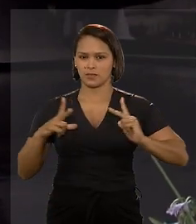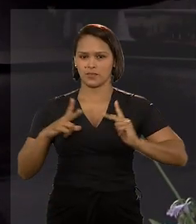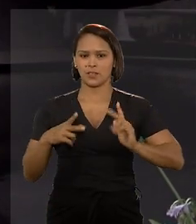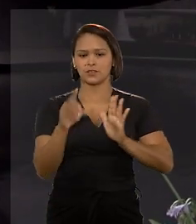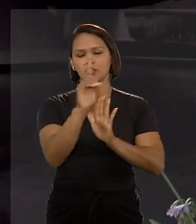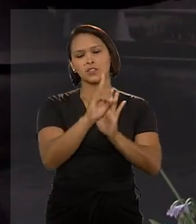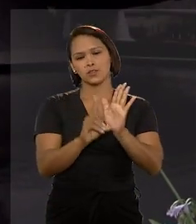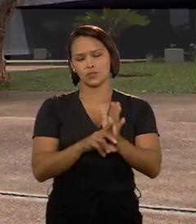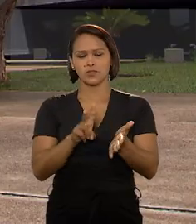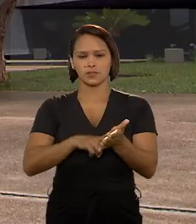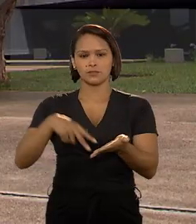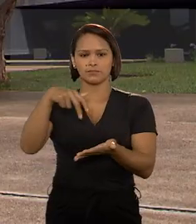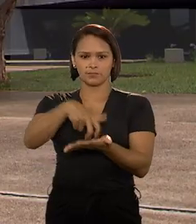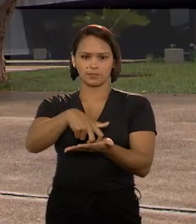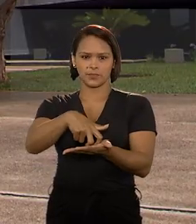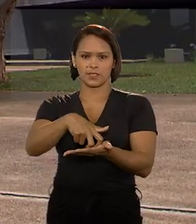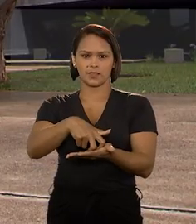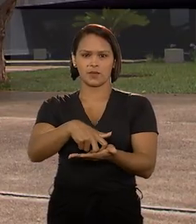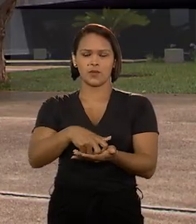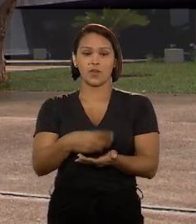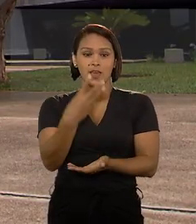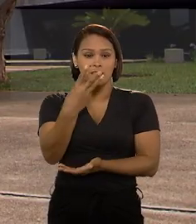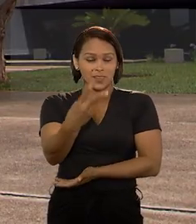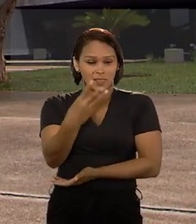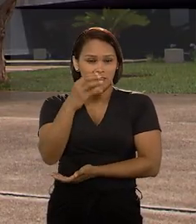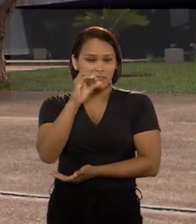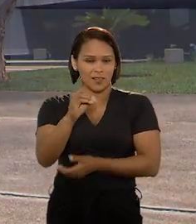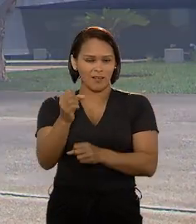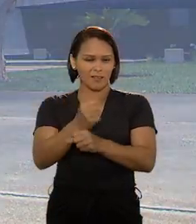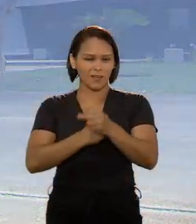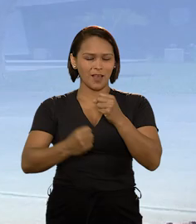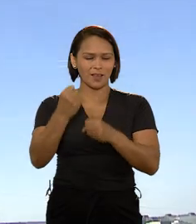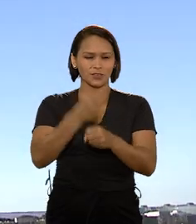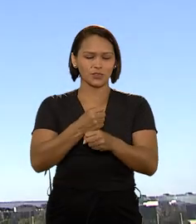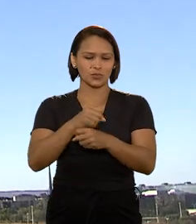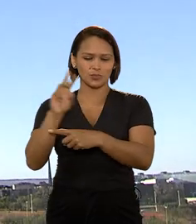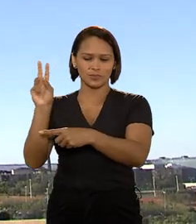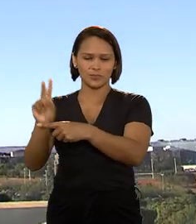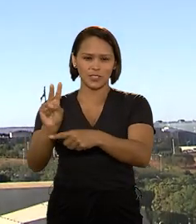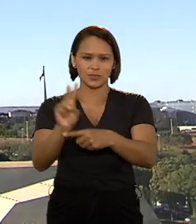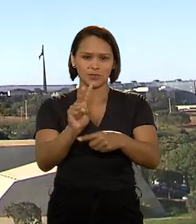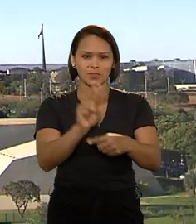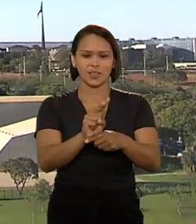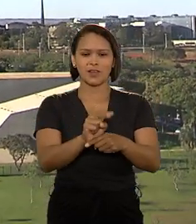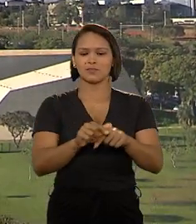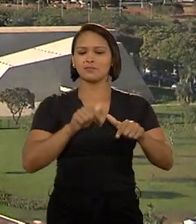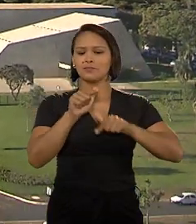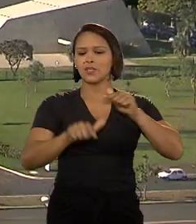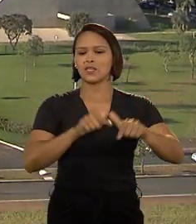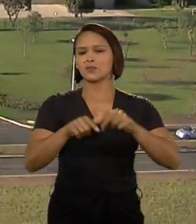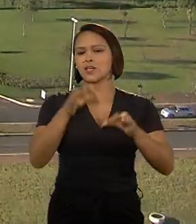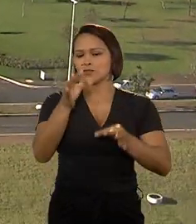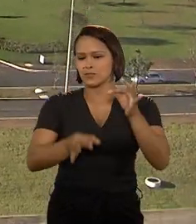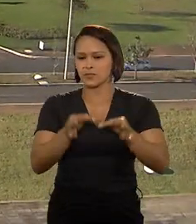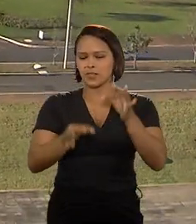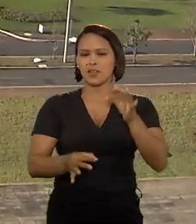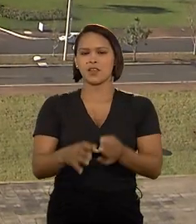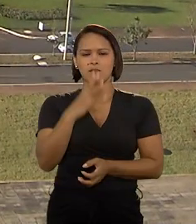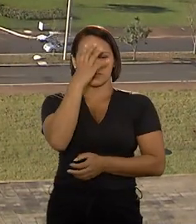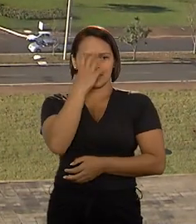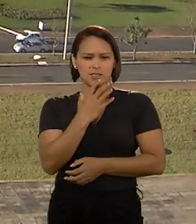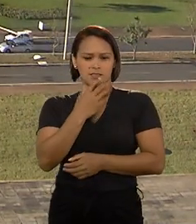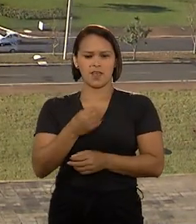direito privado e do direito penal. 30 anos contribuindo para uma prestação